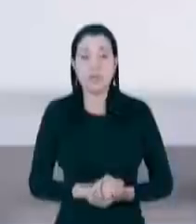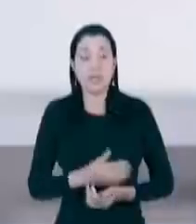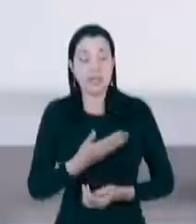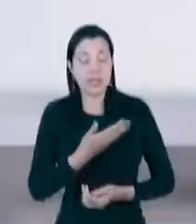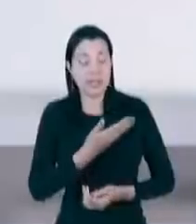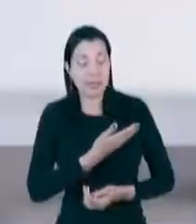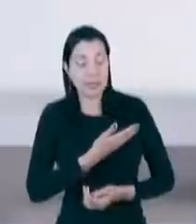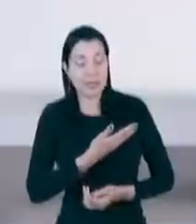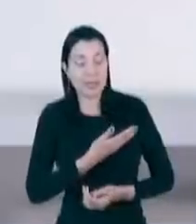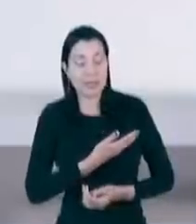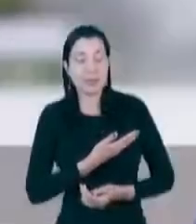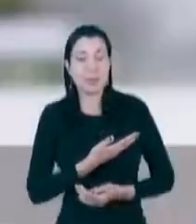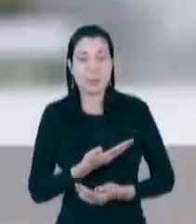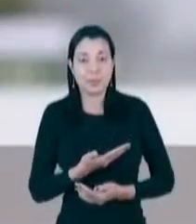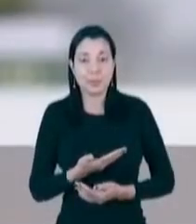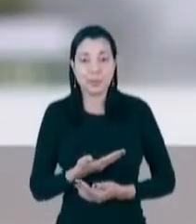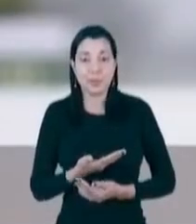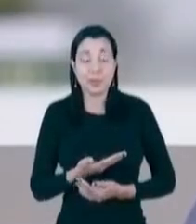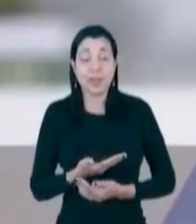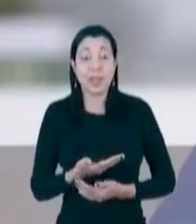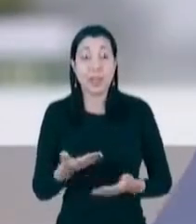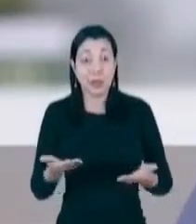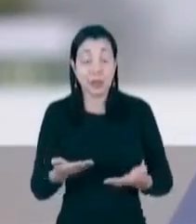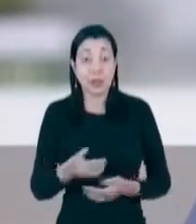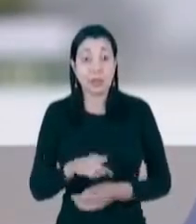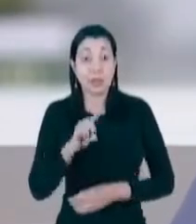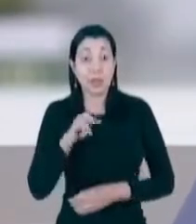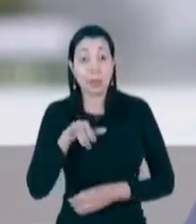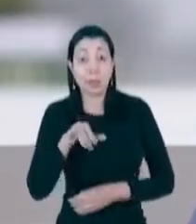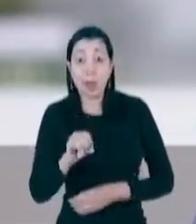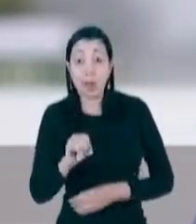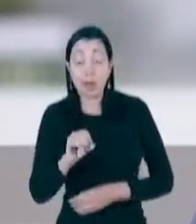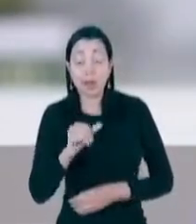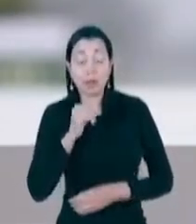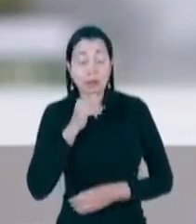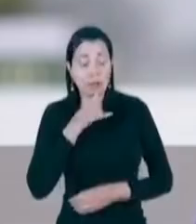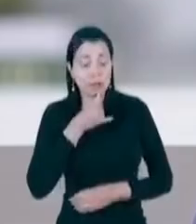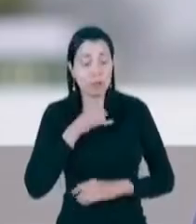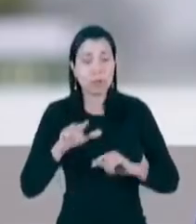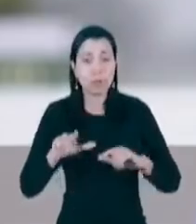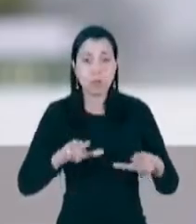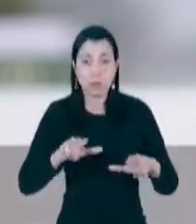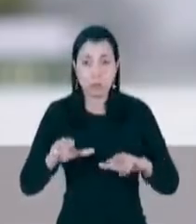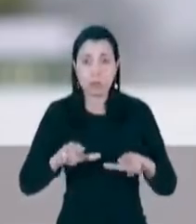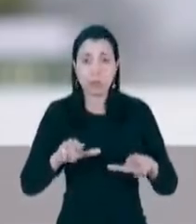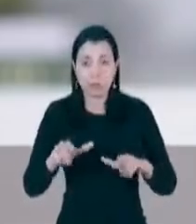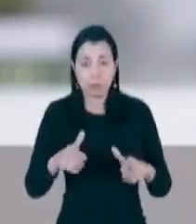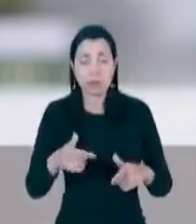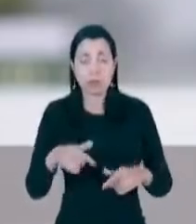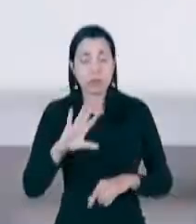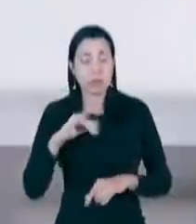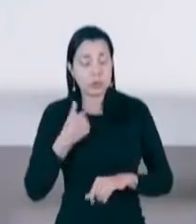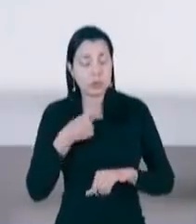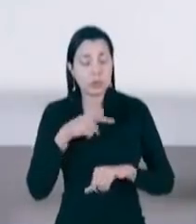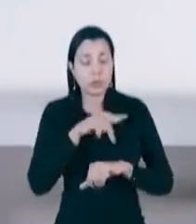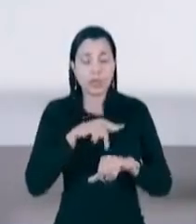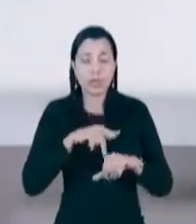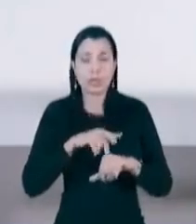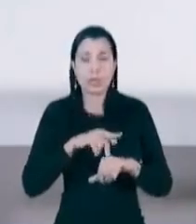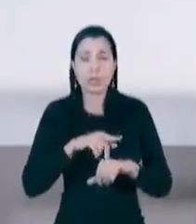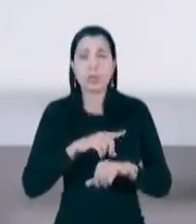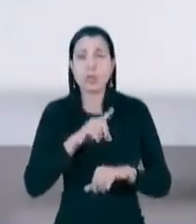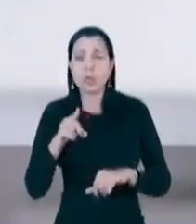Minhas amigas e meus amigos, este é um 1º de maio triste para os trabalhadores e as trabalhadoras do nosso país. Um dia de